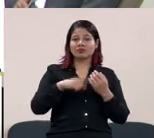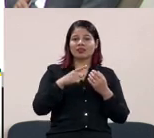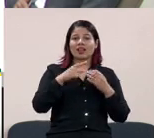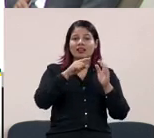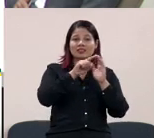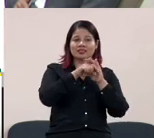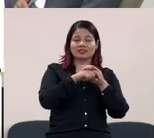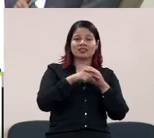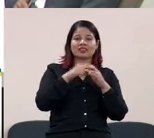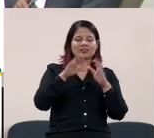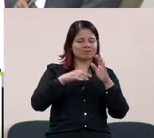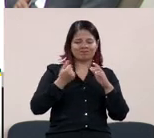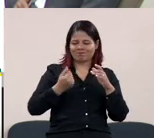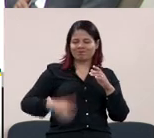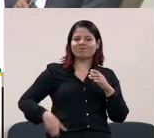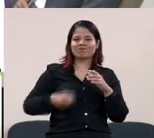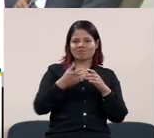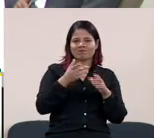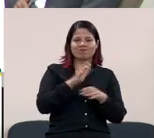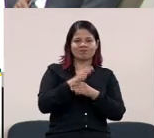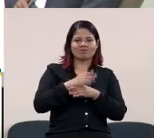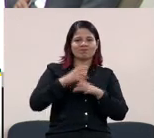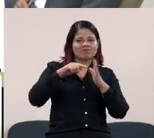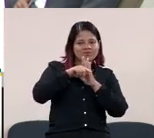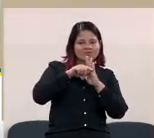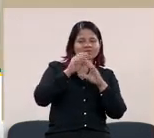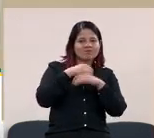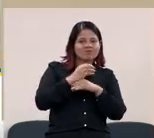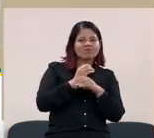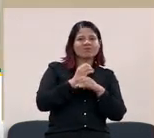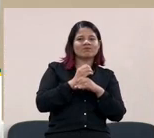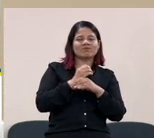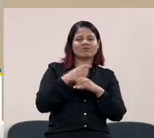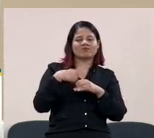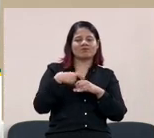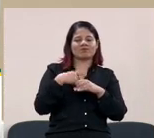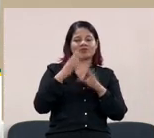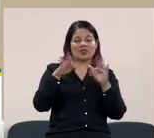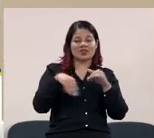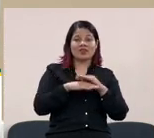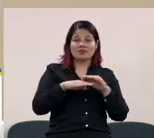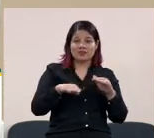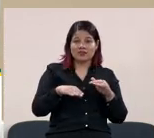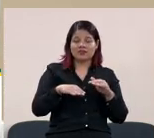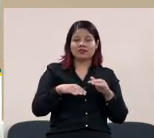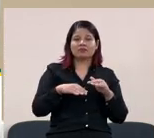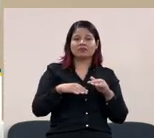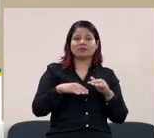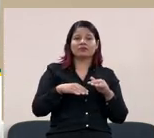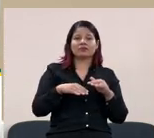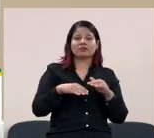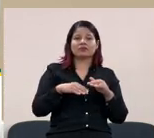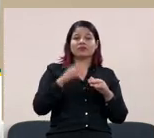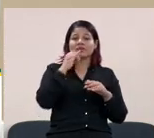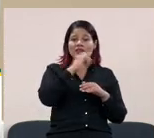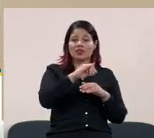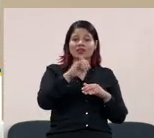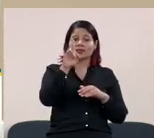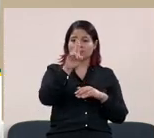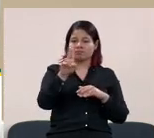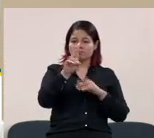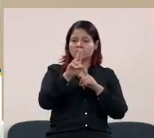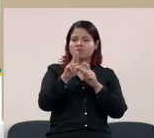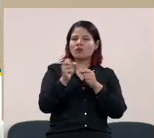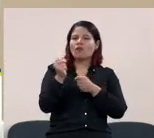que doam, que se doam para a educação. Para finalizar, eu gostaria de dizer que a universidade ela é um gigante